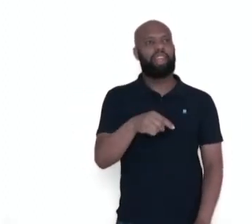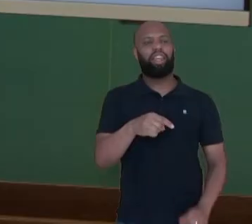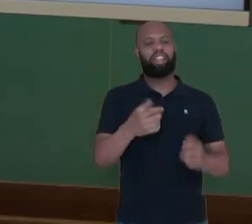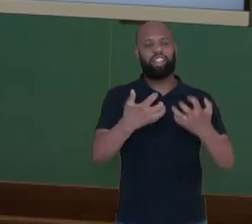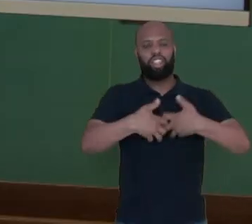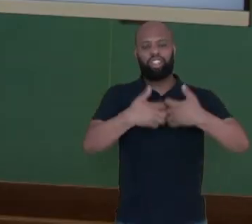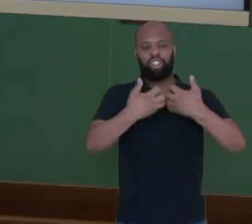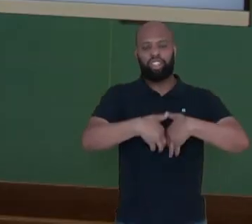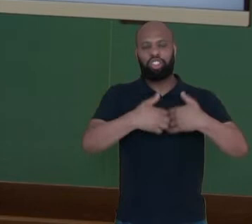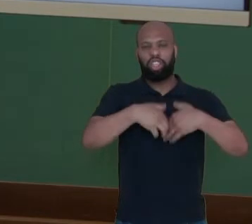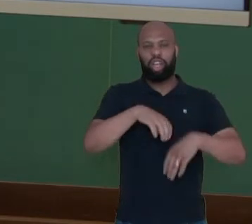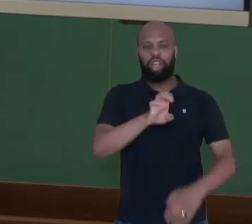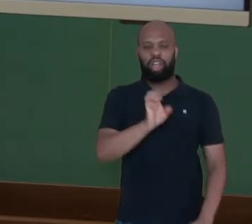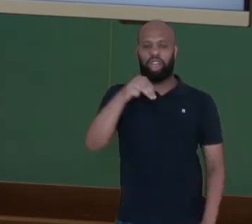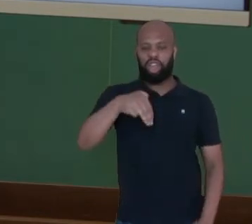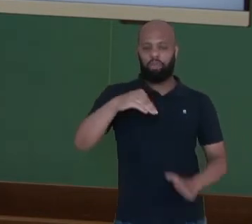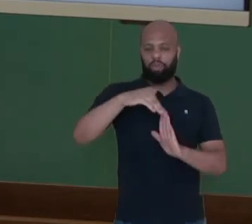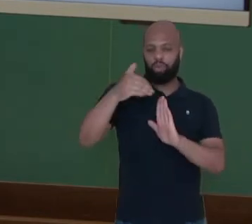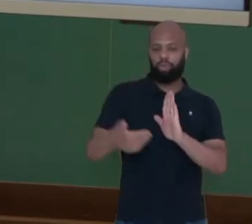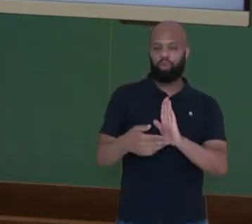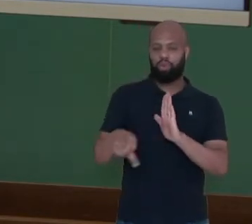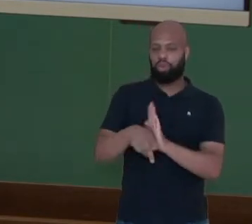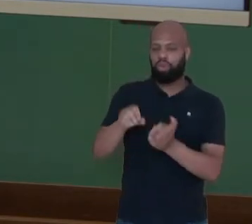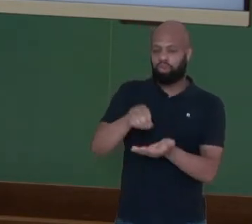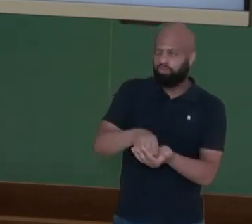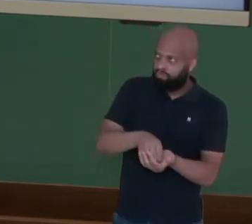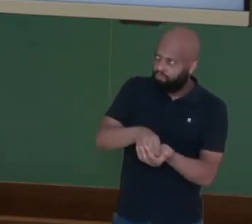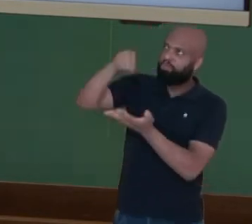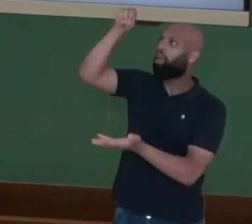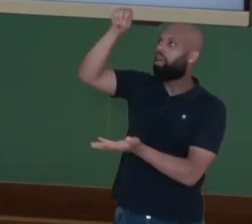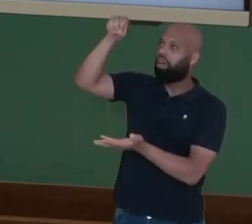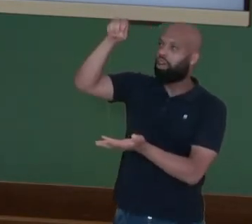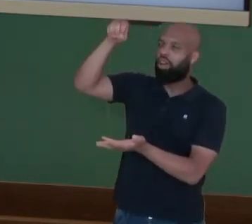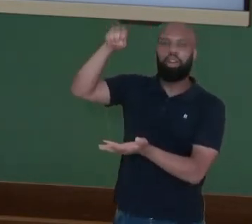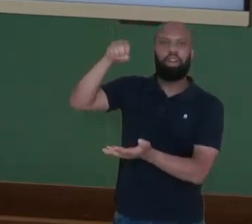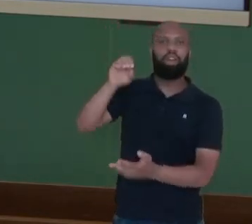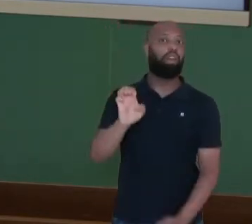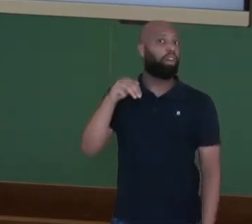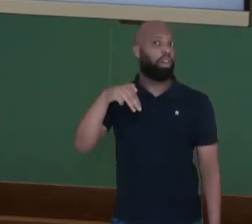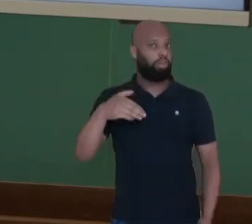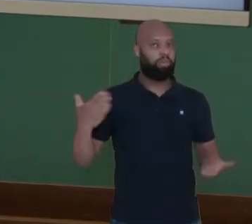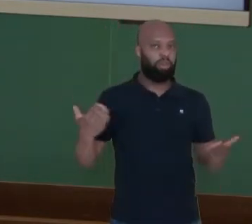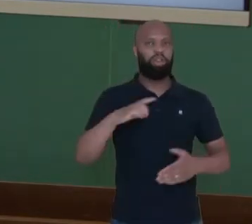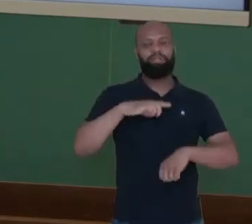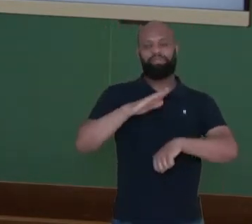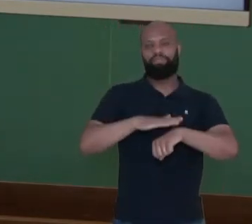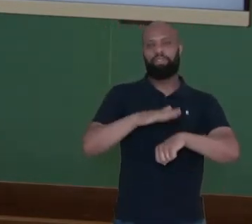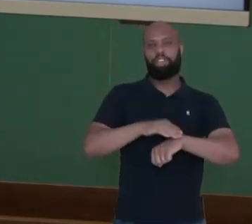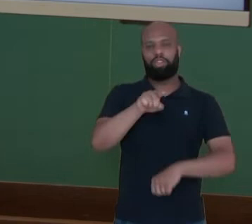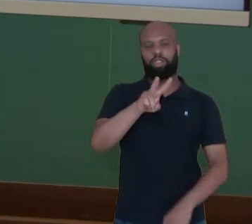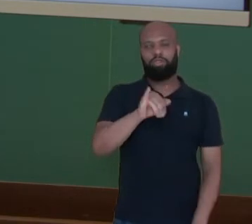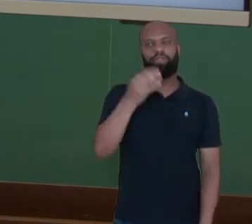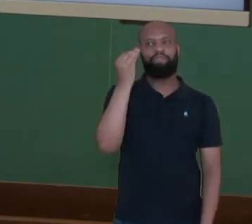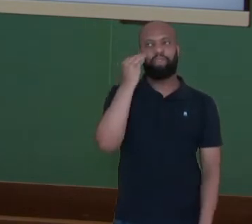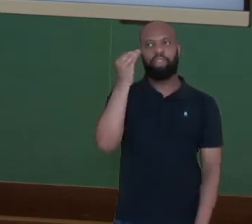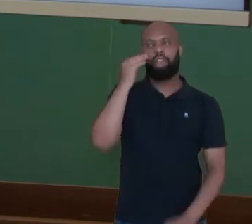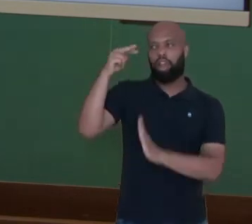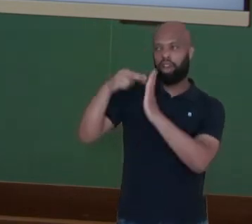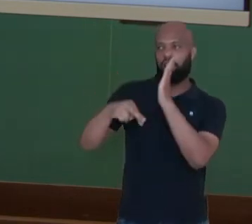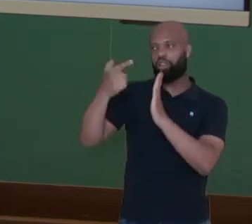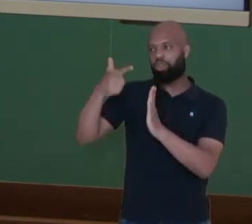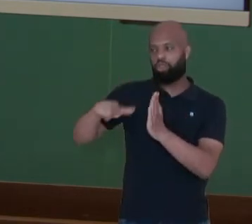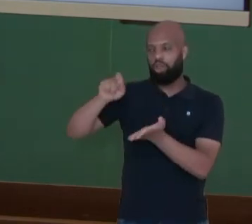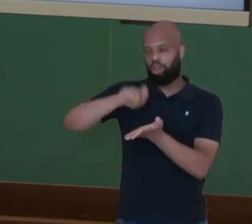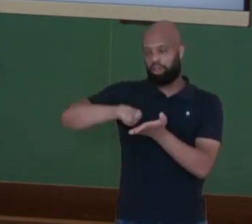total da bola durante o lançamento? Eu vou dar um tempinho para vocês poderem ler o